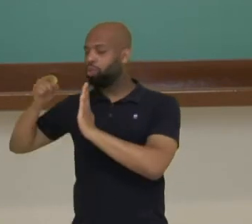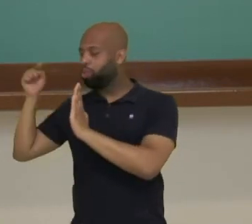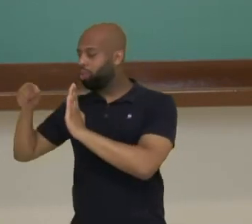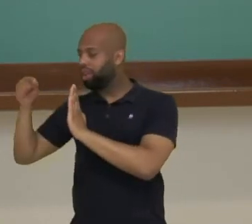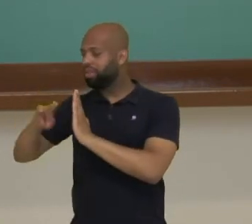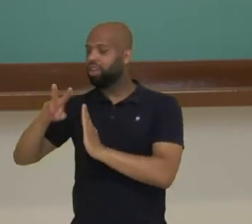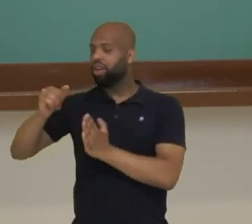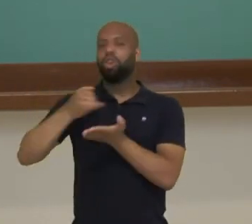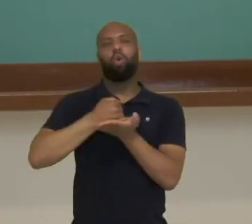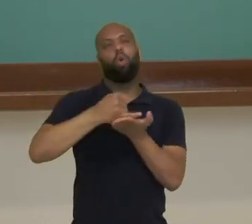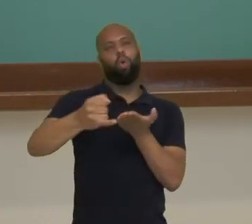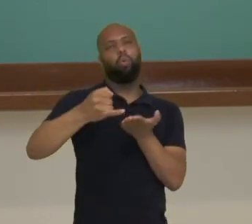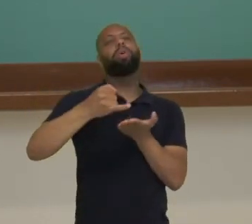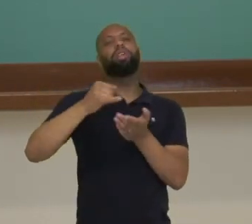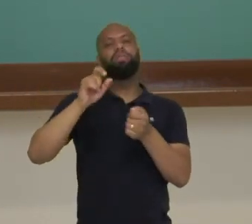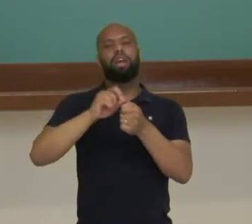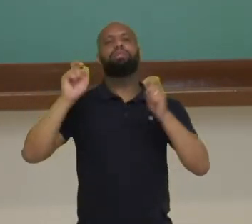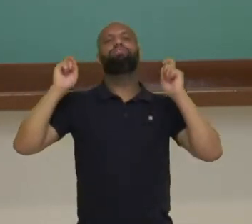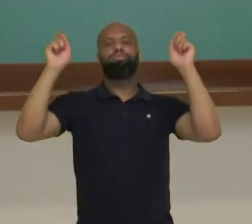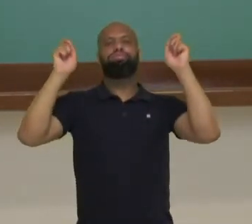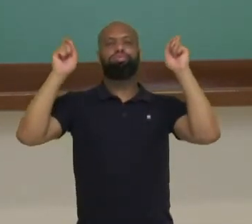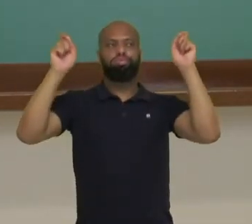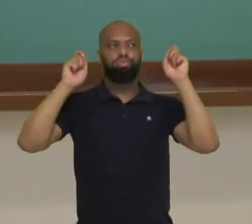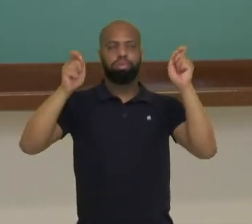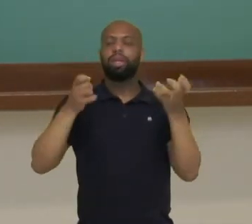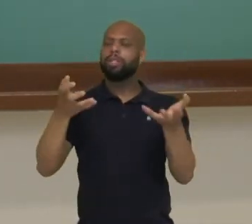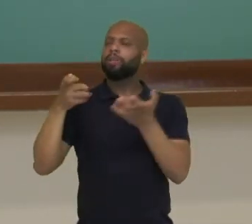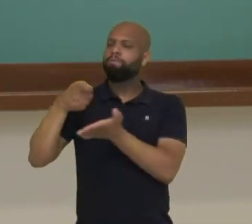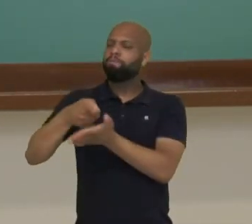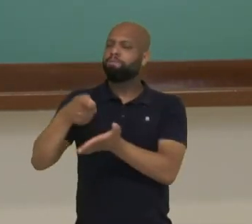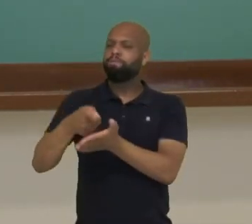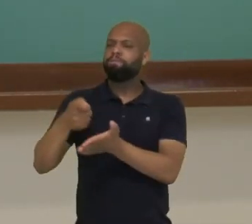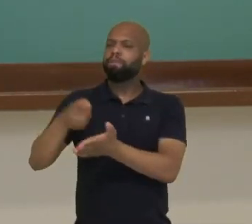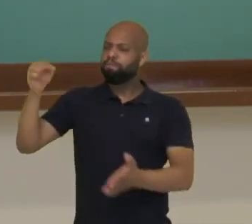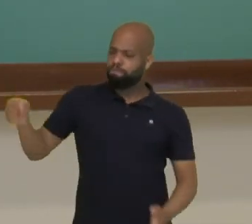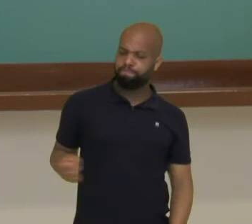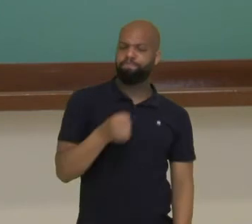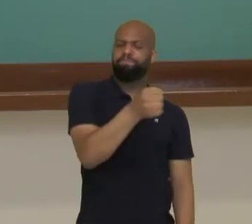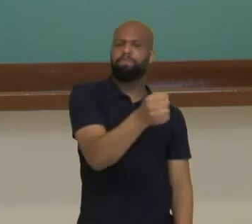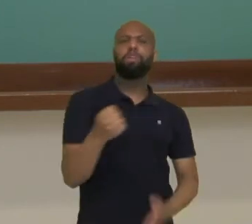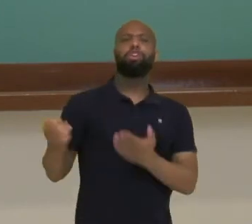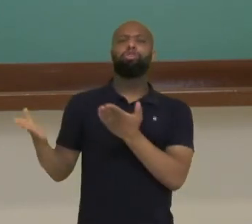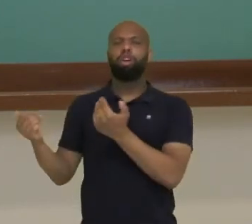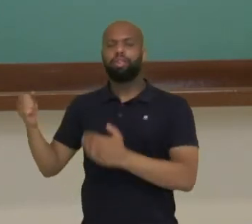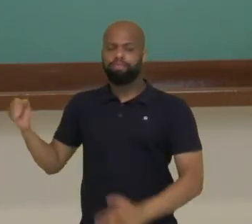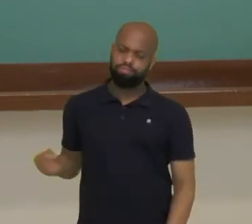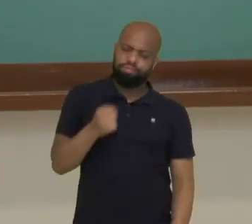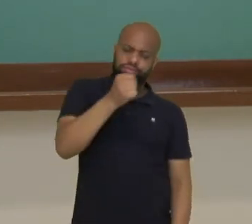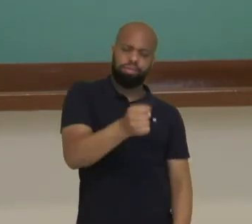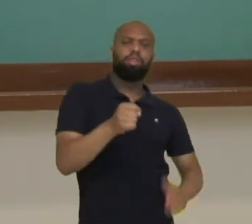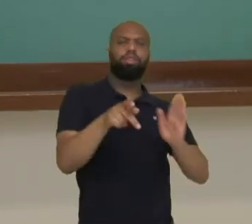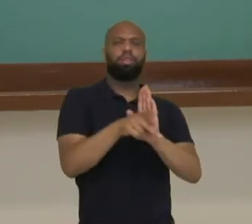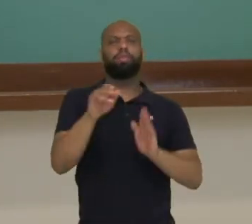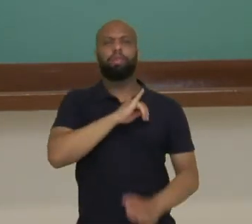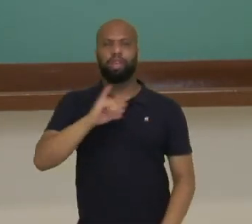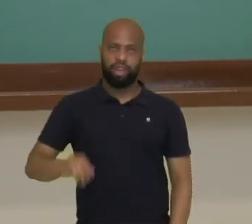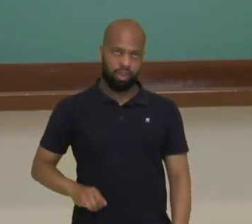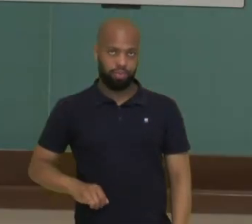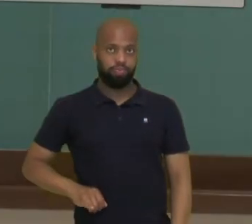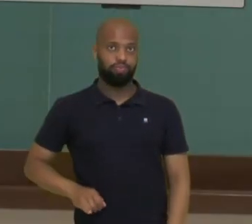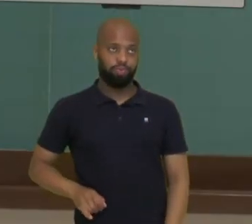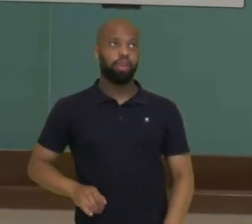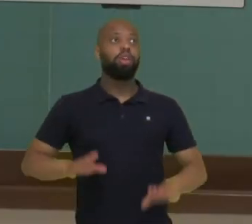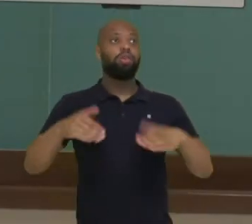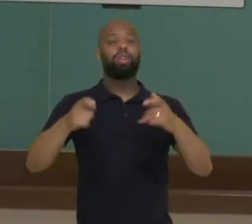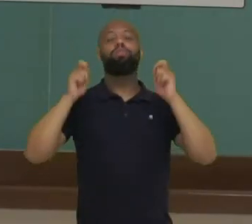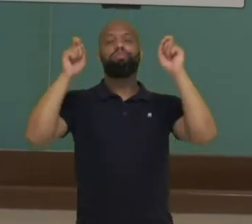dar início então a essa campanha, exigindo, né, o retorno desse jovem imperador. Gente, ela é uma